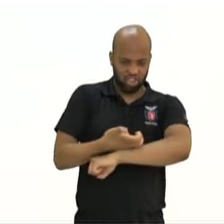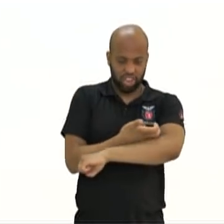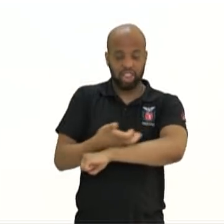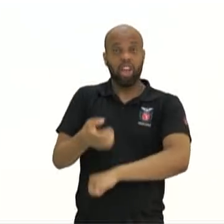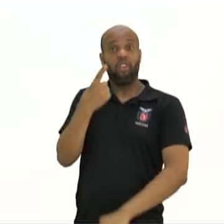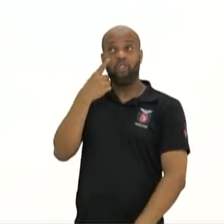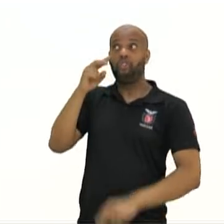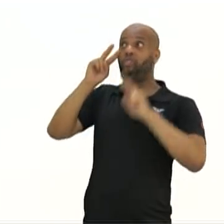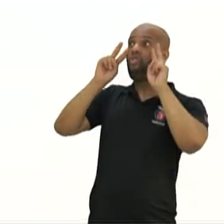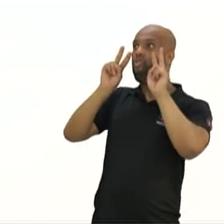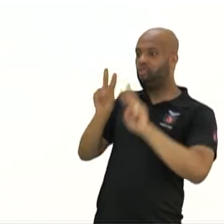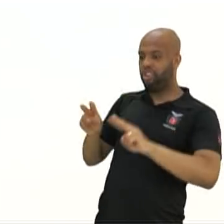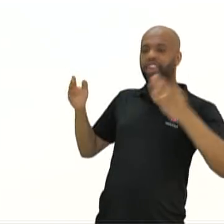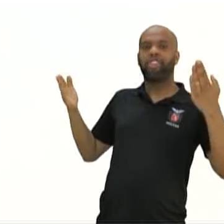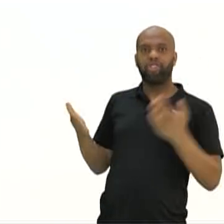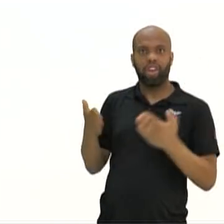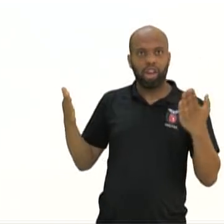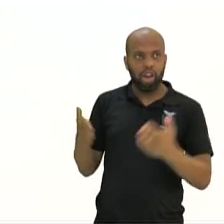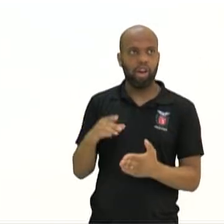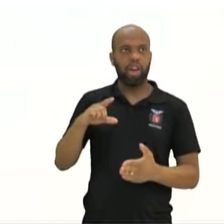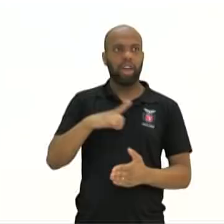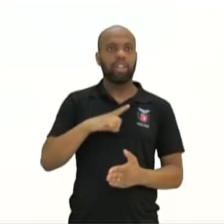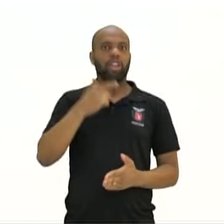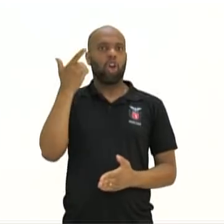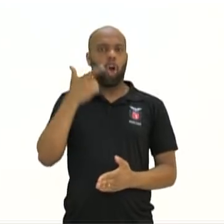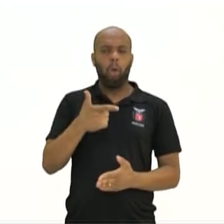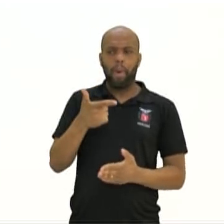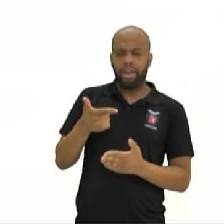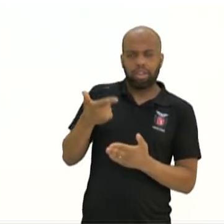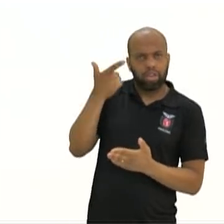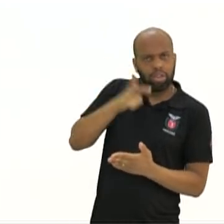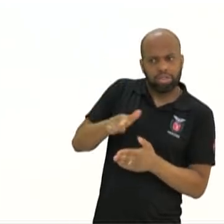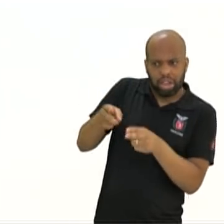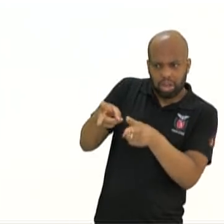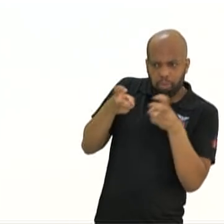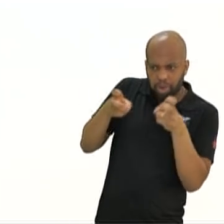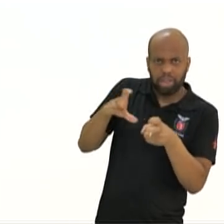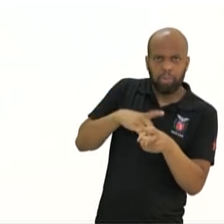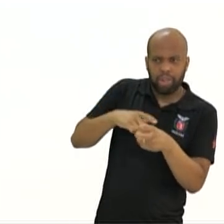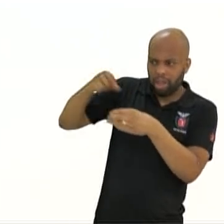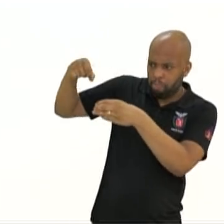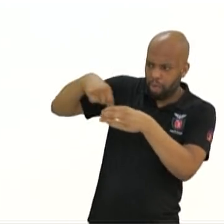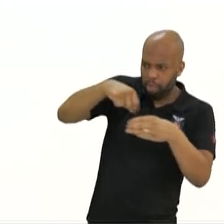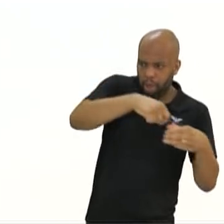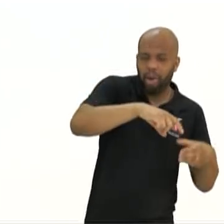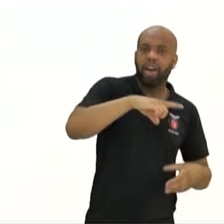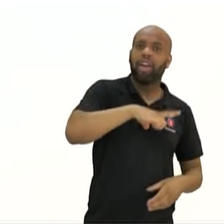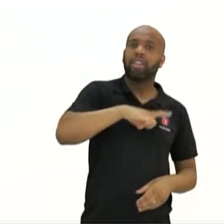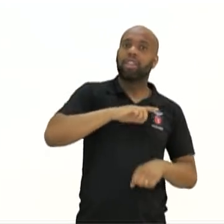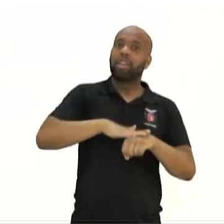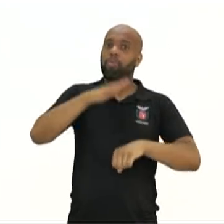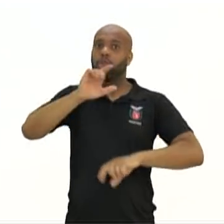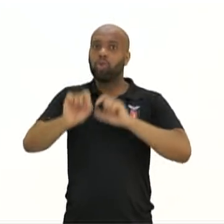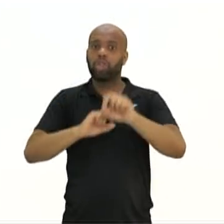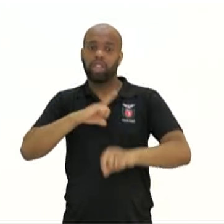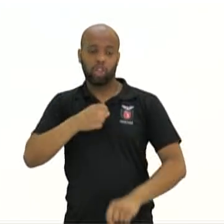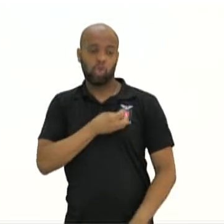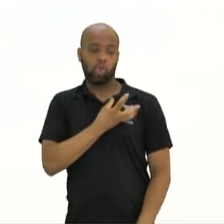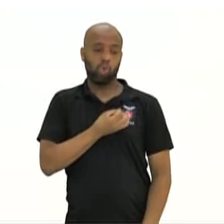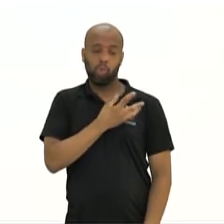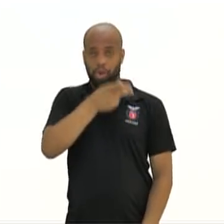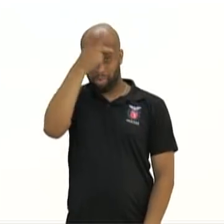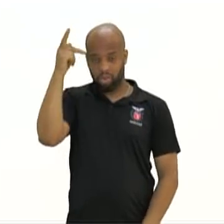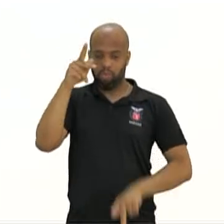a visualizar a intensificação dessa produção. Lembrem que nós vamos ter cada vez um maior número de pessoas